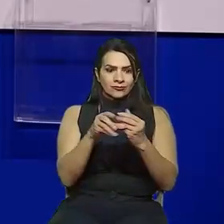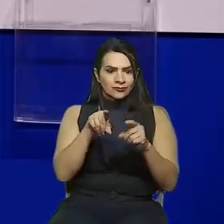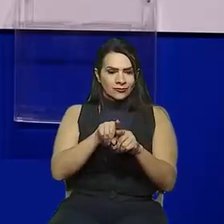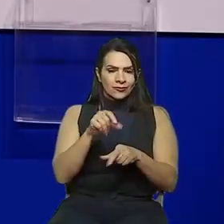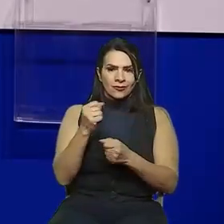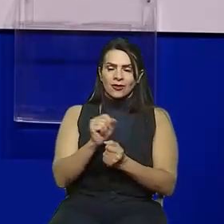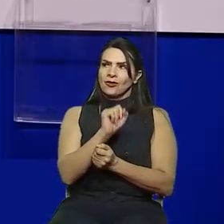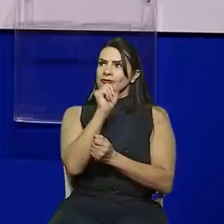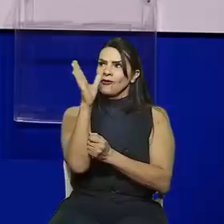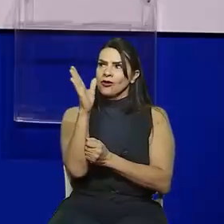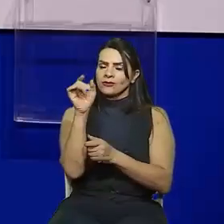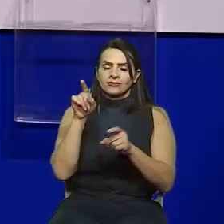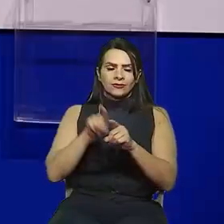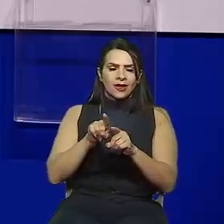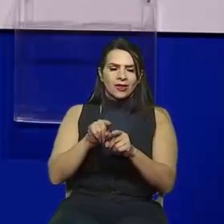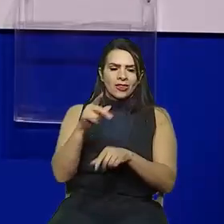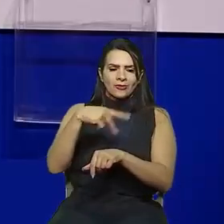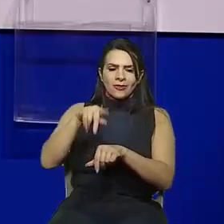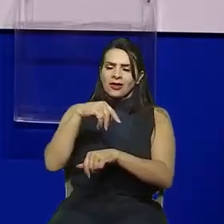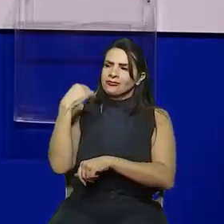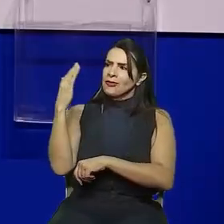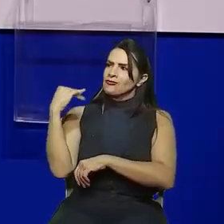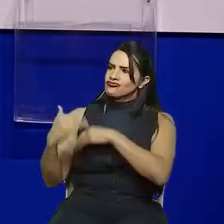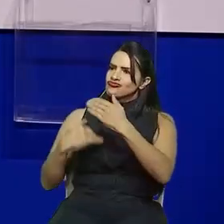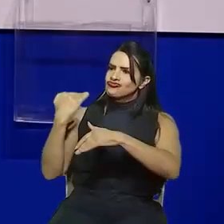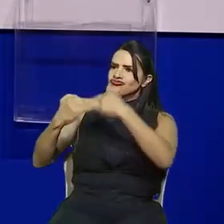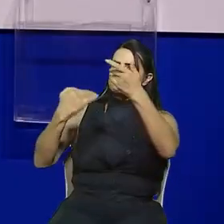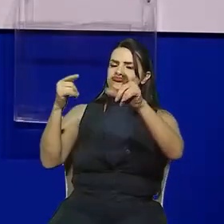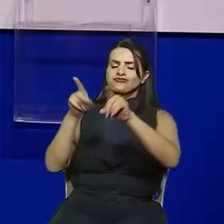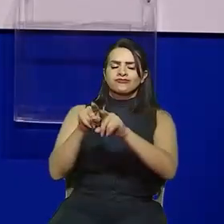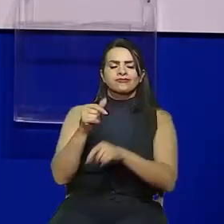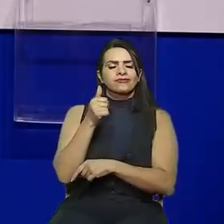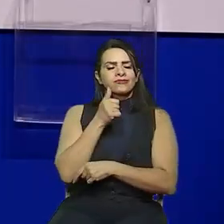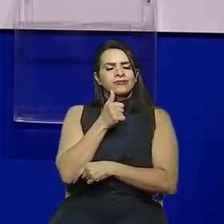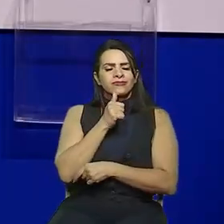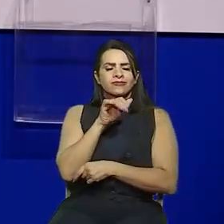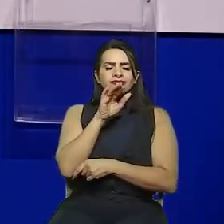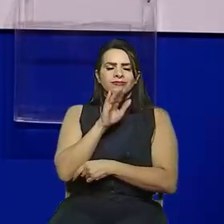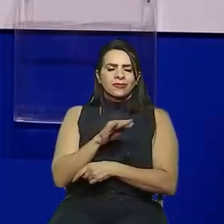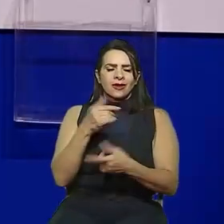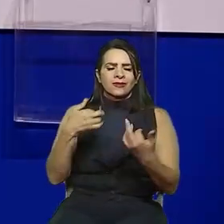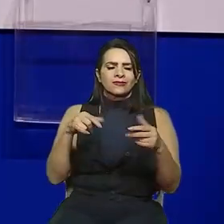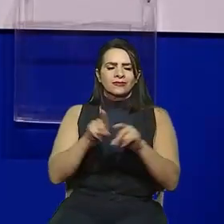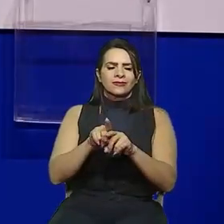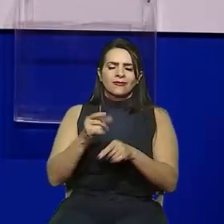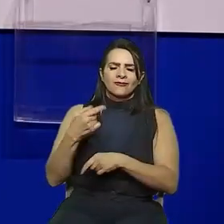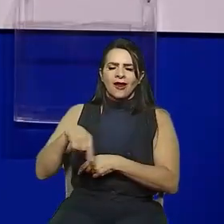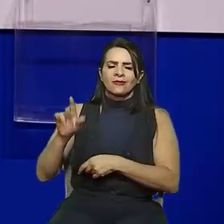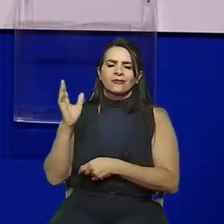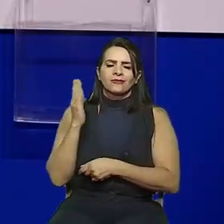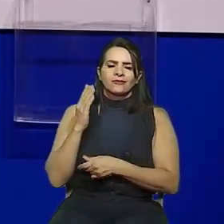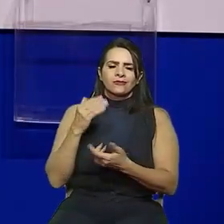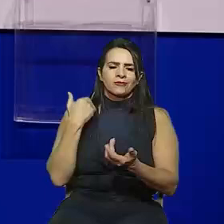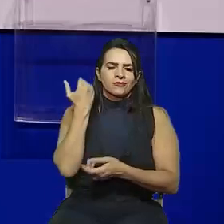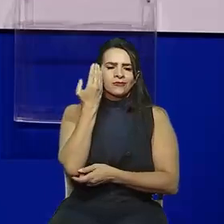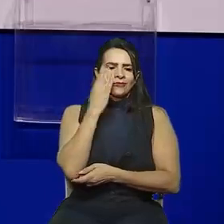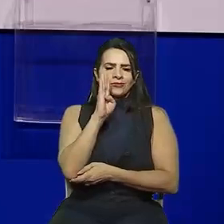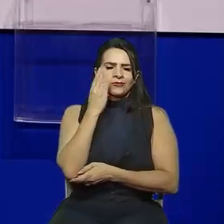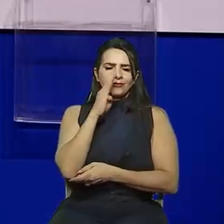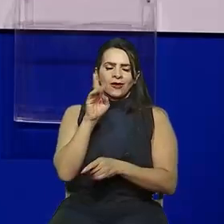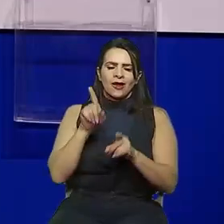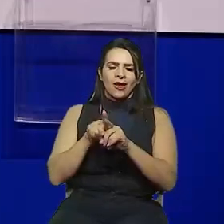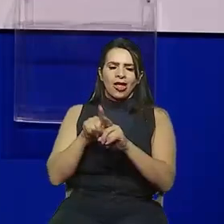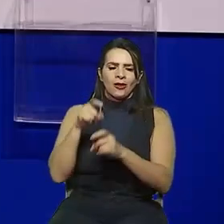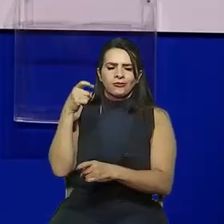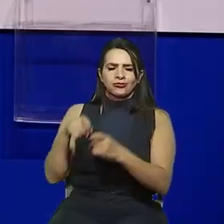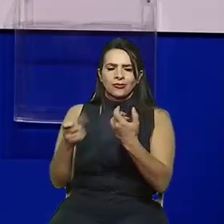a exportação, para os países desenvolvidos, de meninas púberes, encaminhadas à prostituição infantil, à